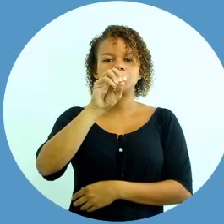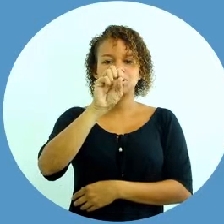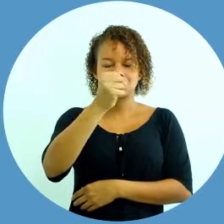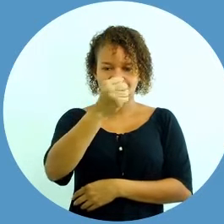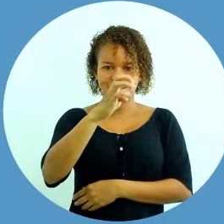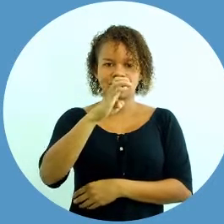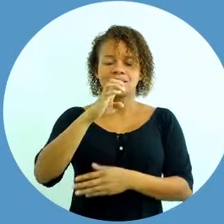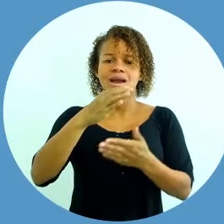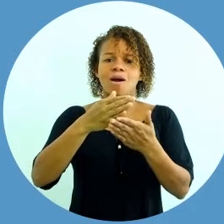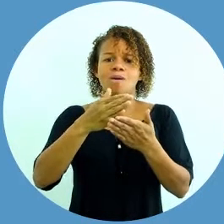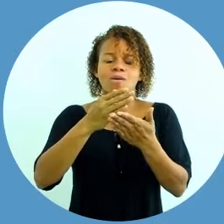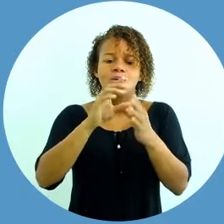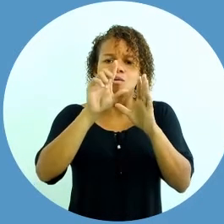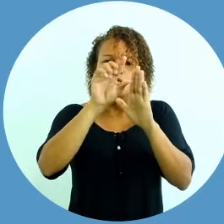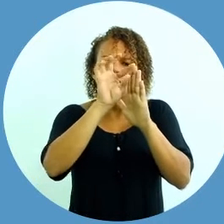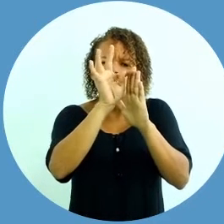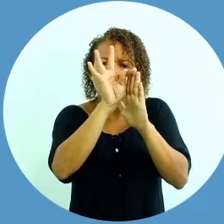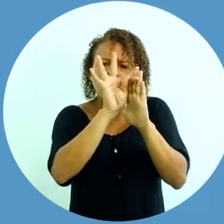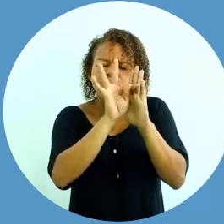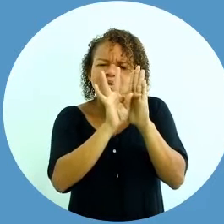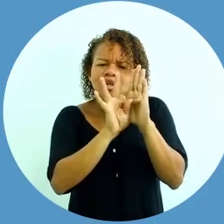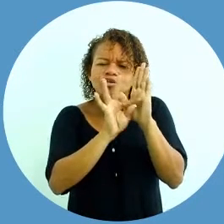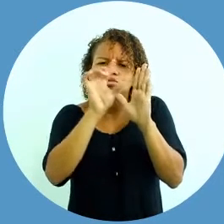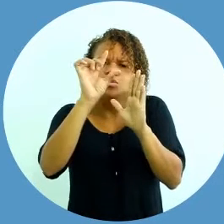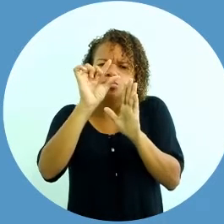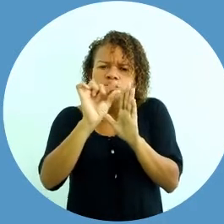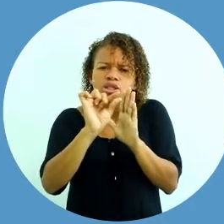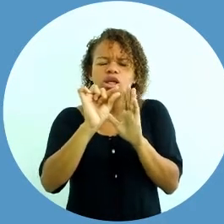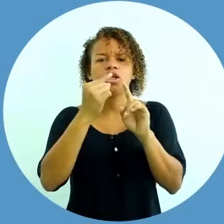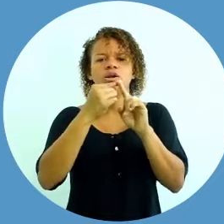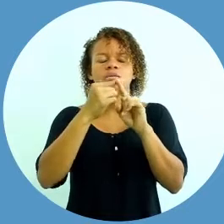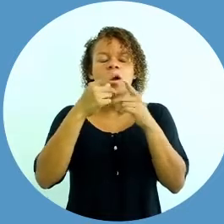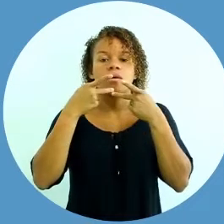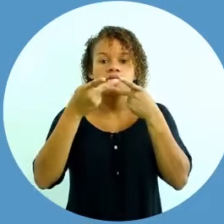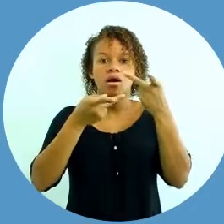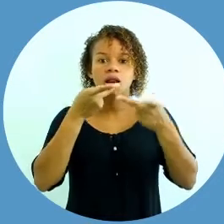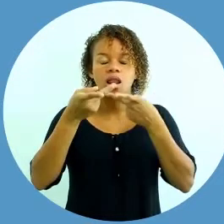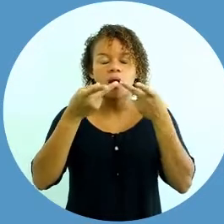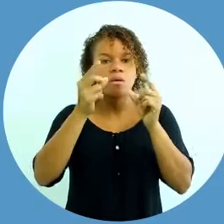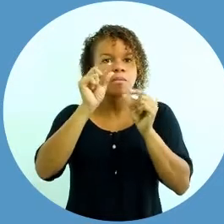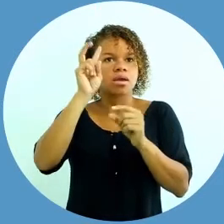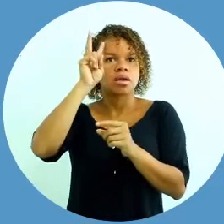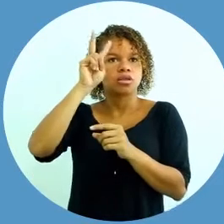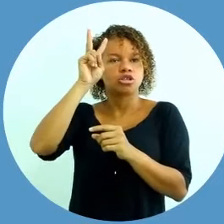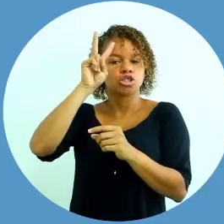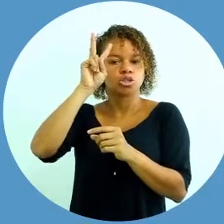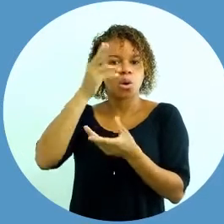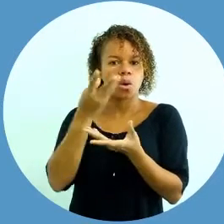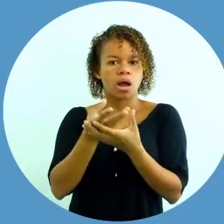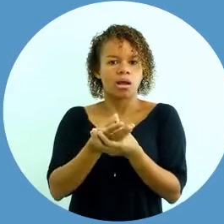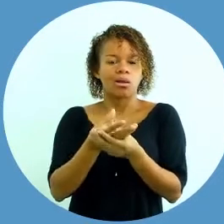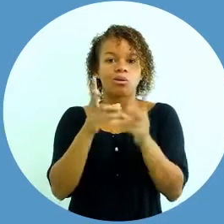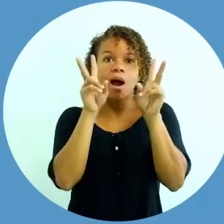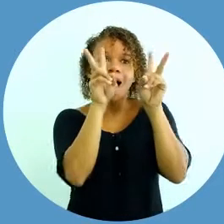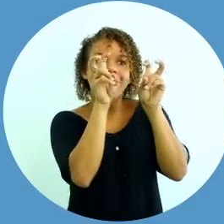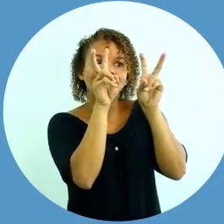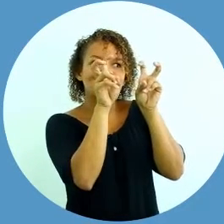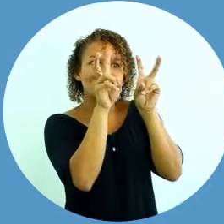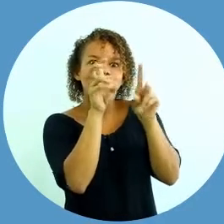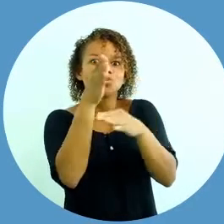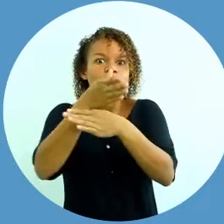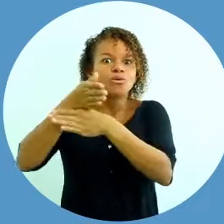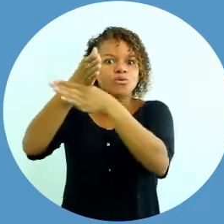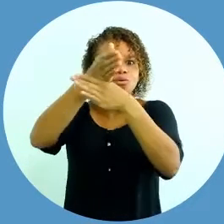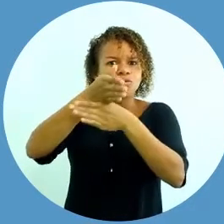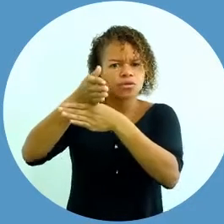é o resumo de exibição no vídeo. Imagine que você vai precisar contar uma pequena história do conteúdo